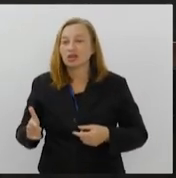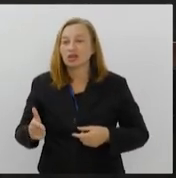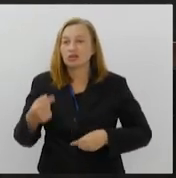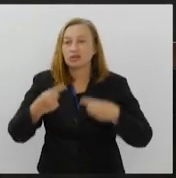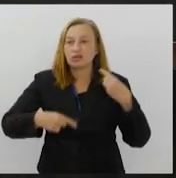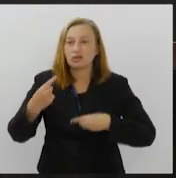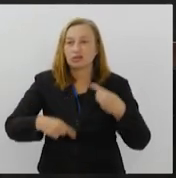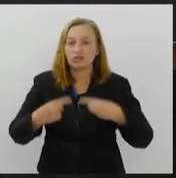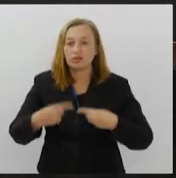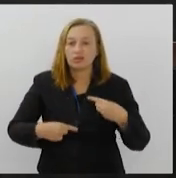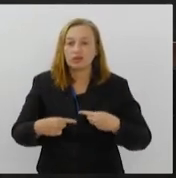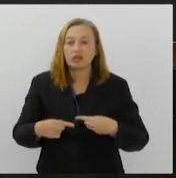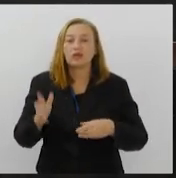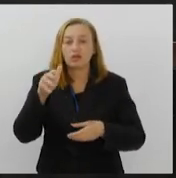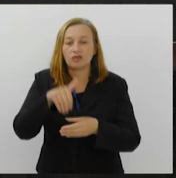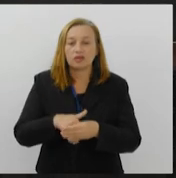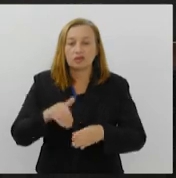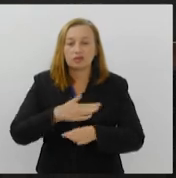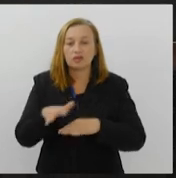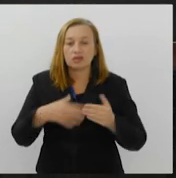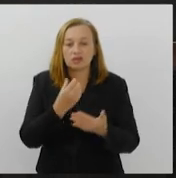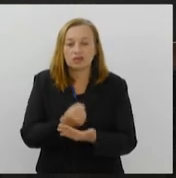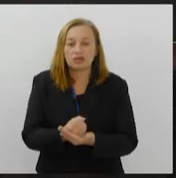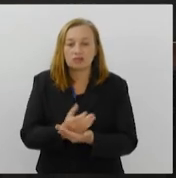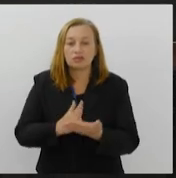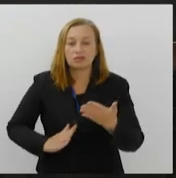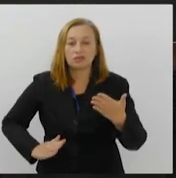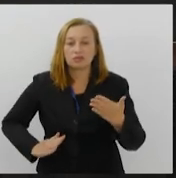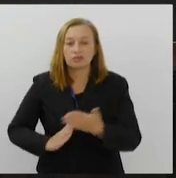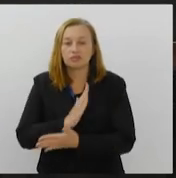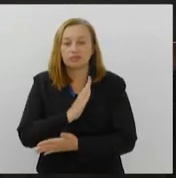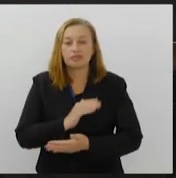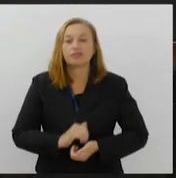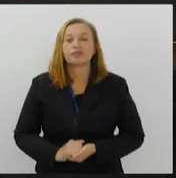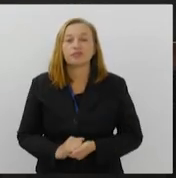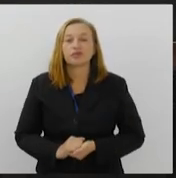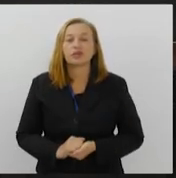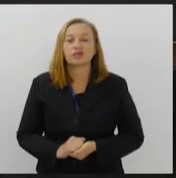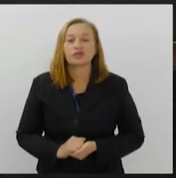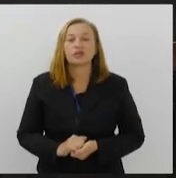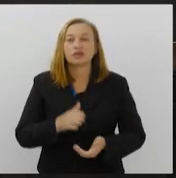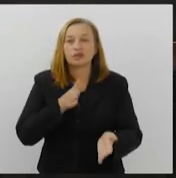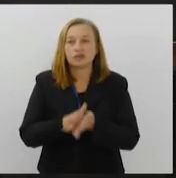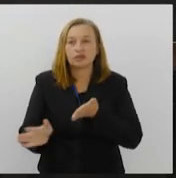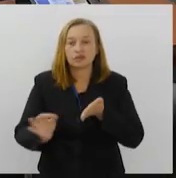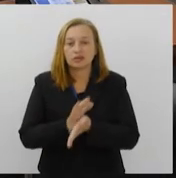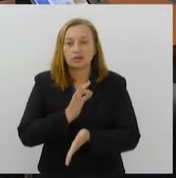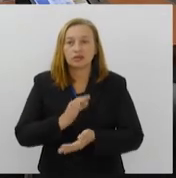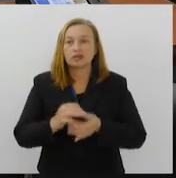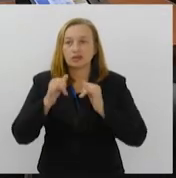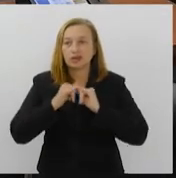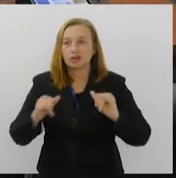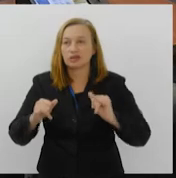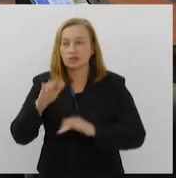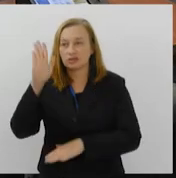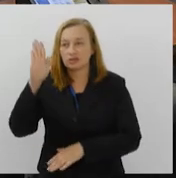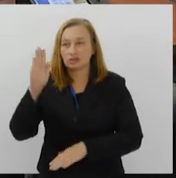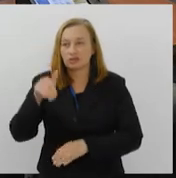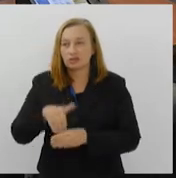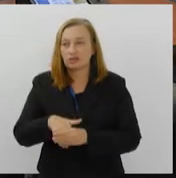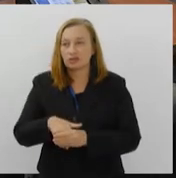encerrada a discussão. Em votação, senhores que aprovam, permaneçam como estão. Aprovado, vai à promulgação. Declaração de voto, senhor